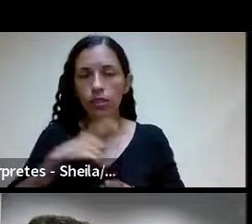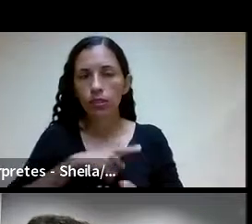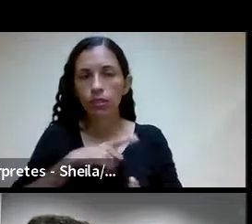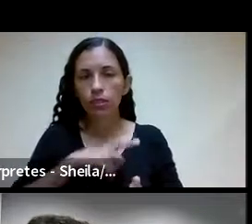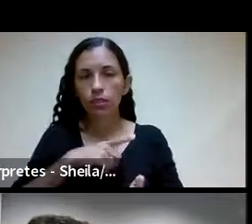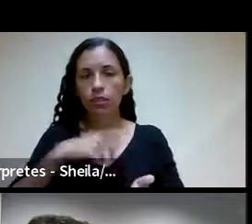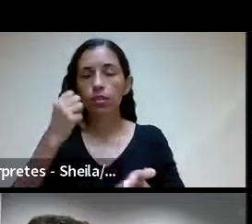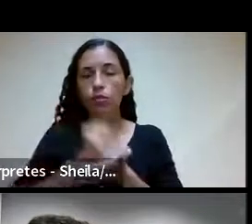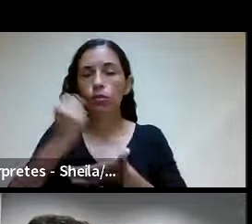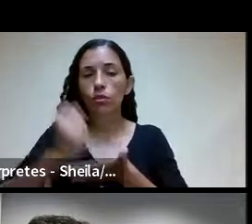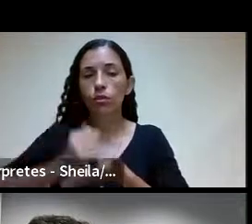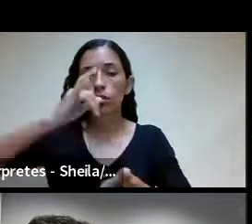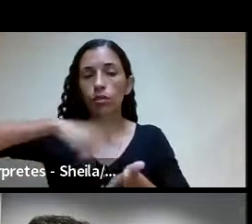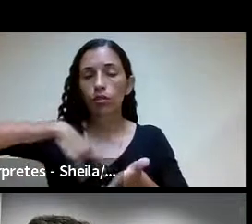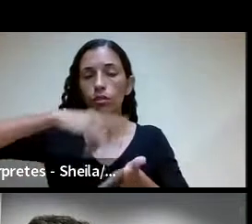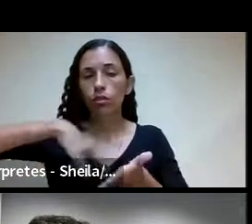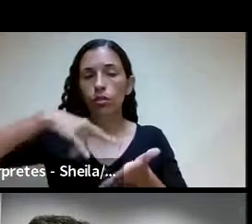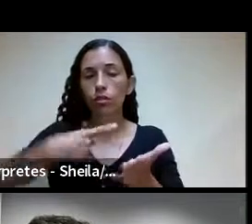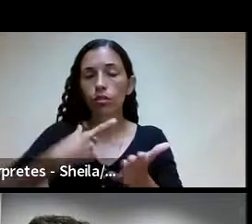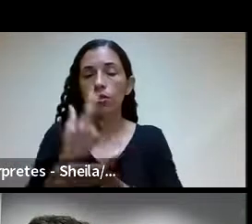230.